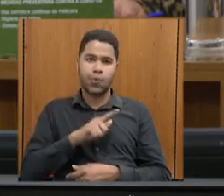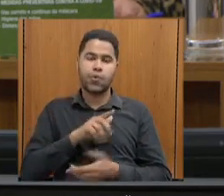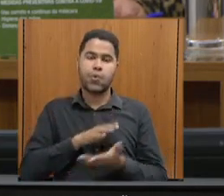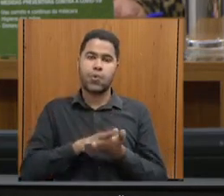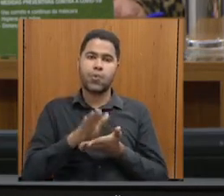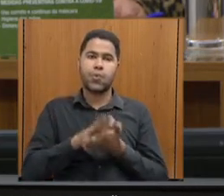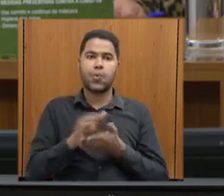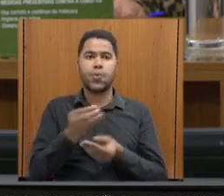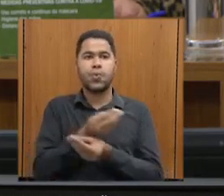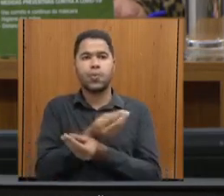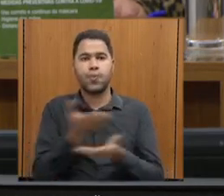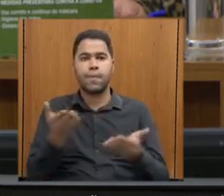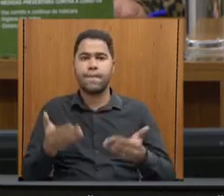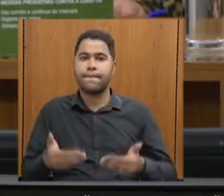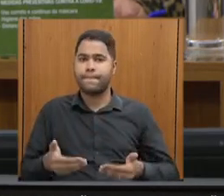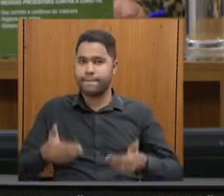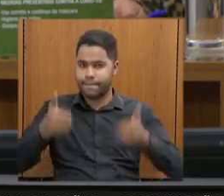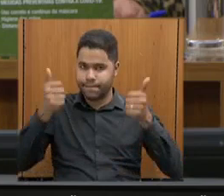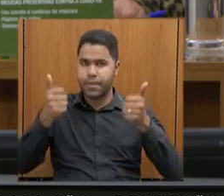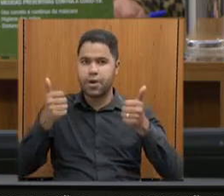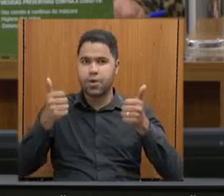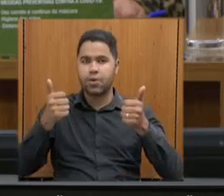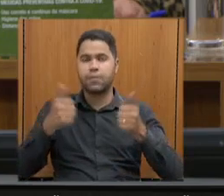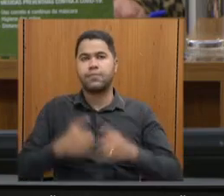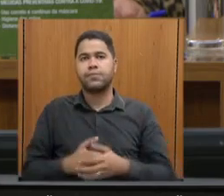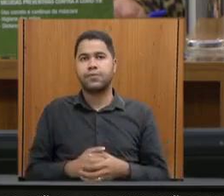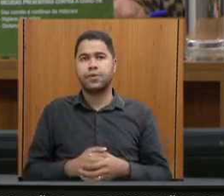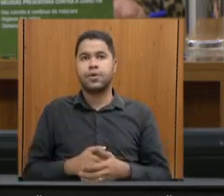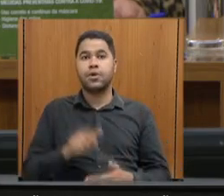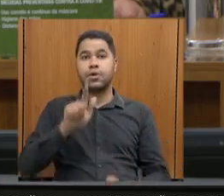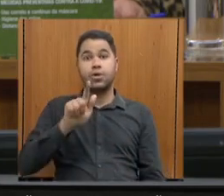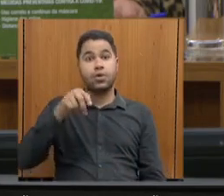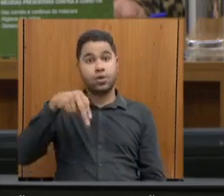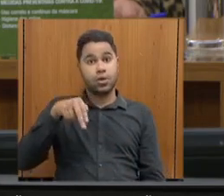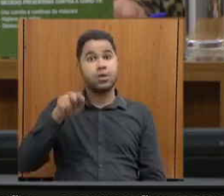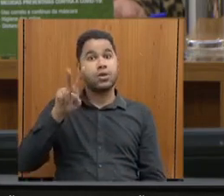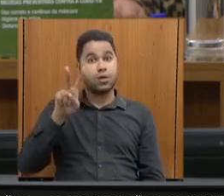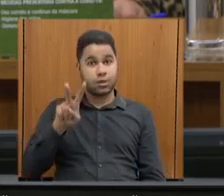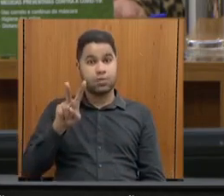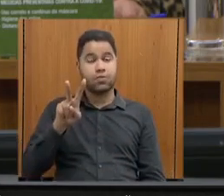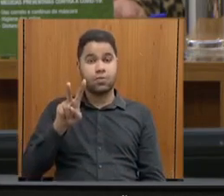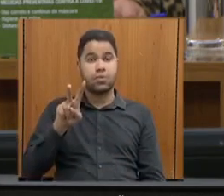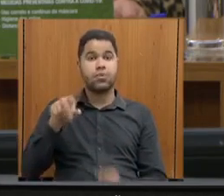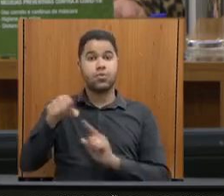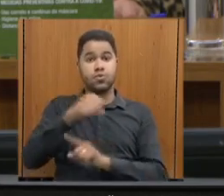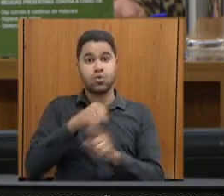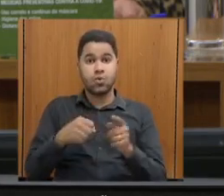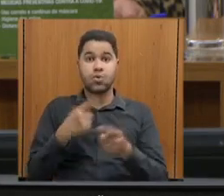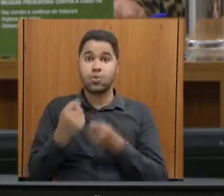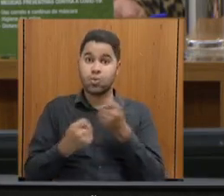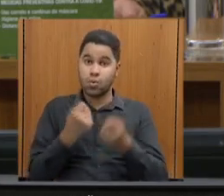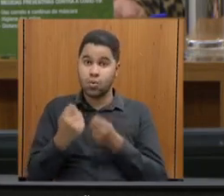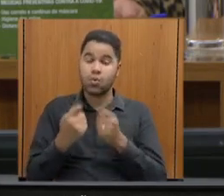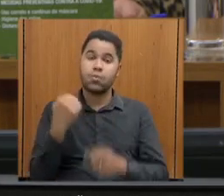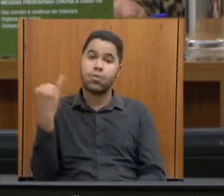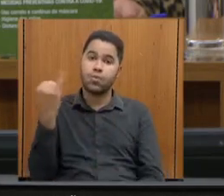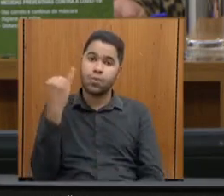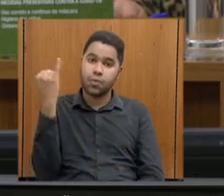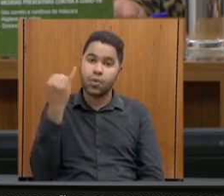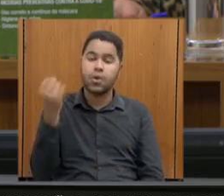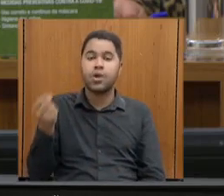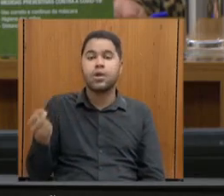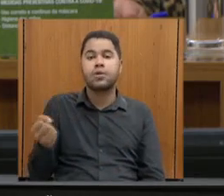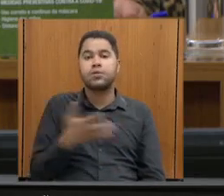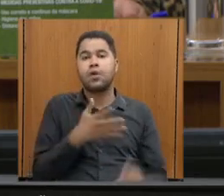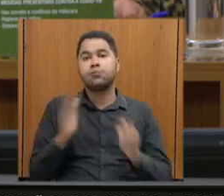e dar a eles uma condição melhor de sustento então GNV tem um fator sócio-econômico muito importante e com